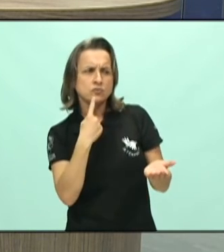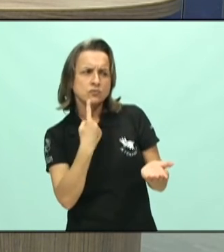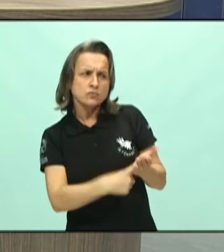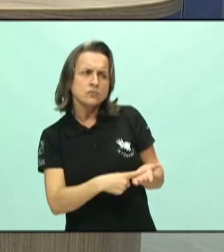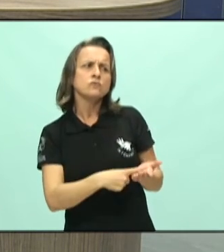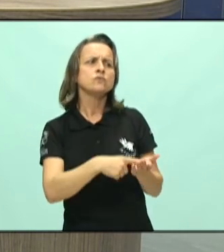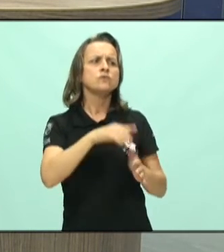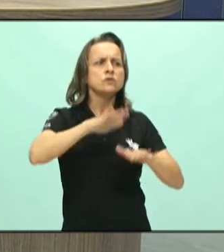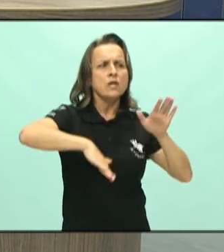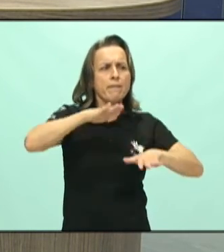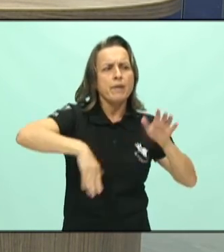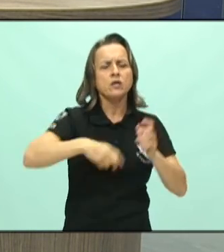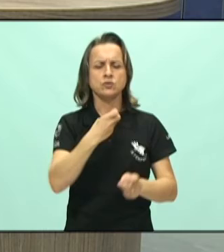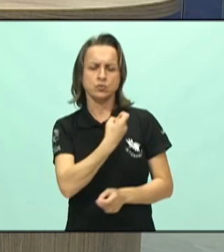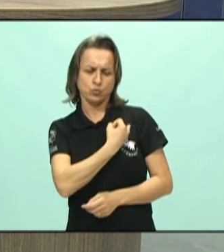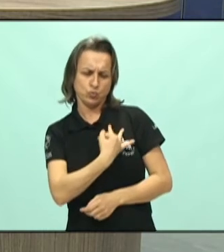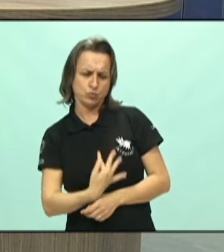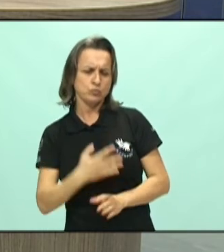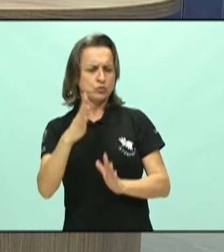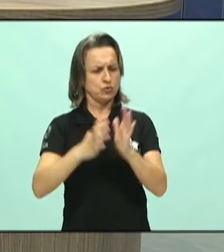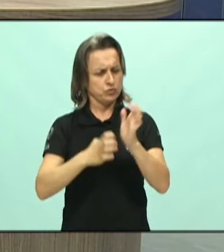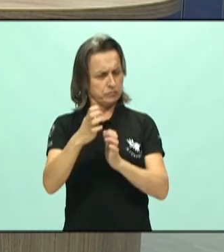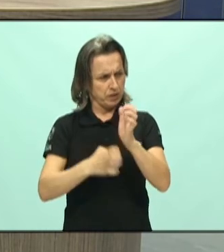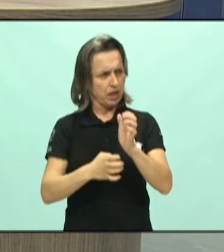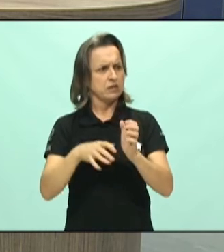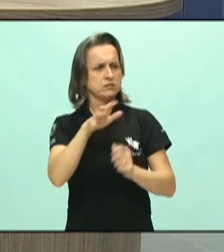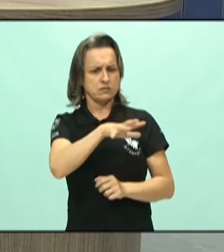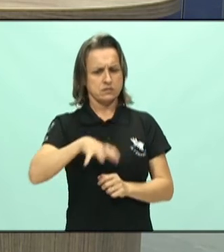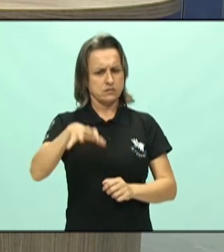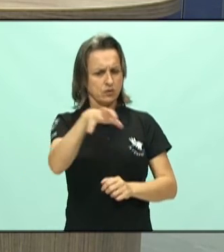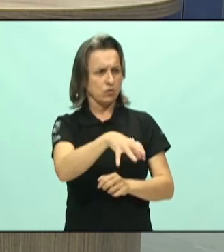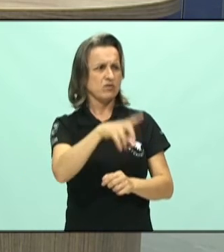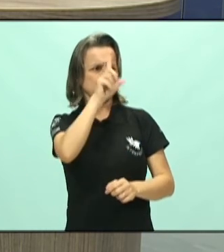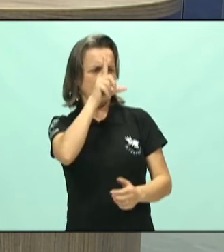e setores que resolverem se retirar do Estado e